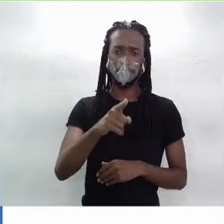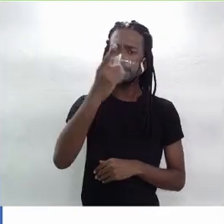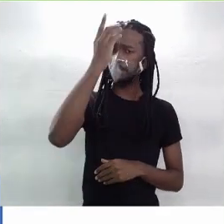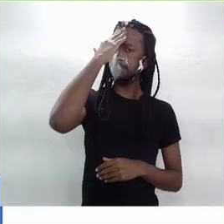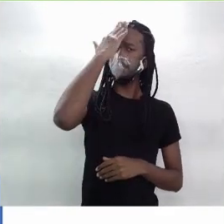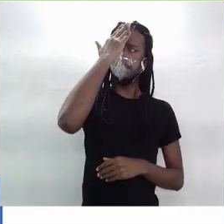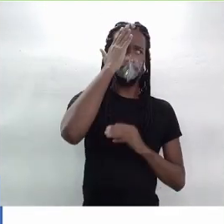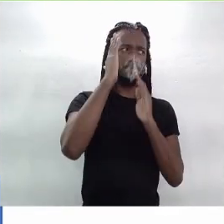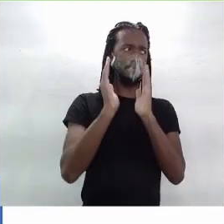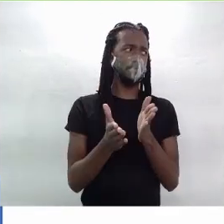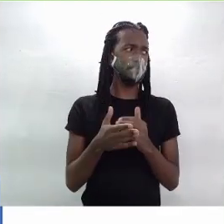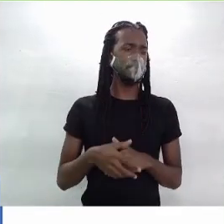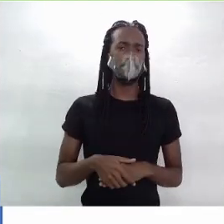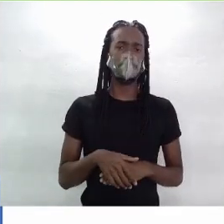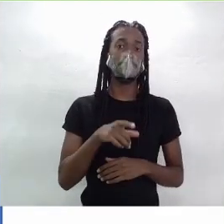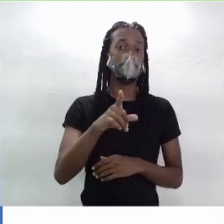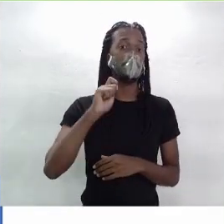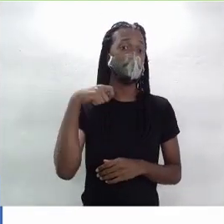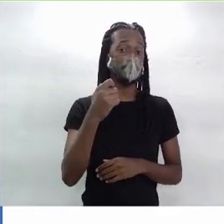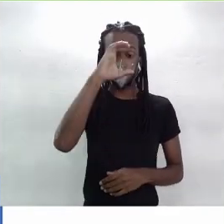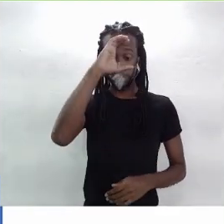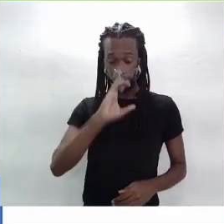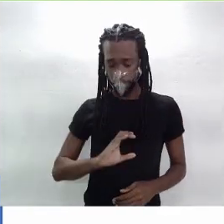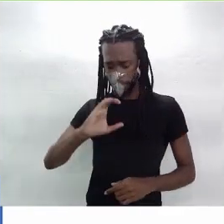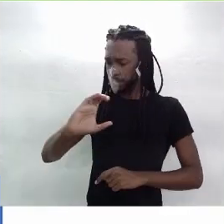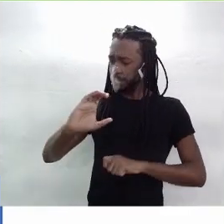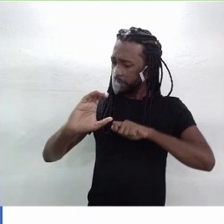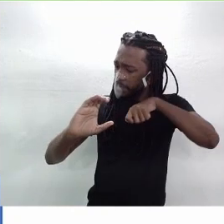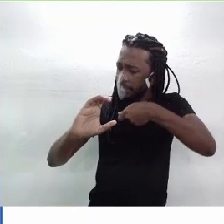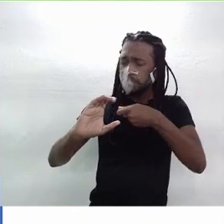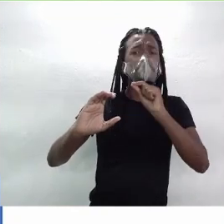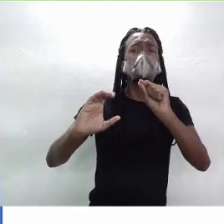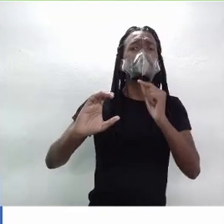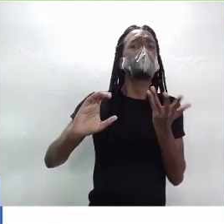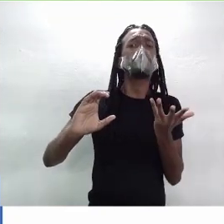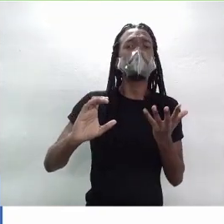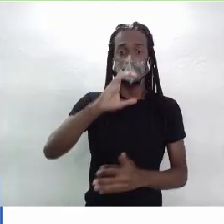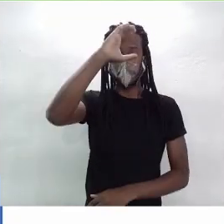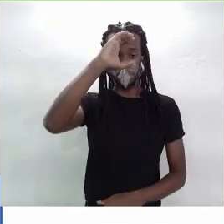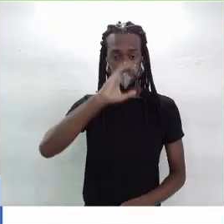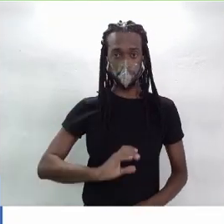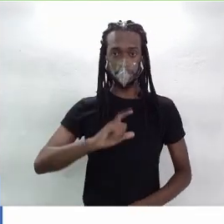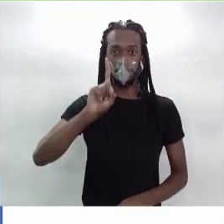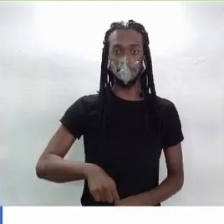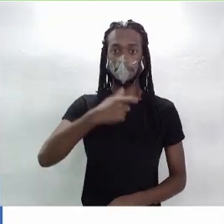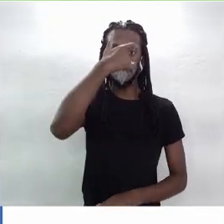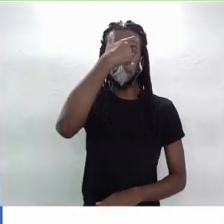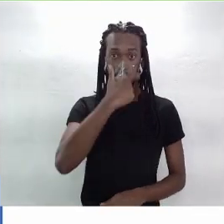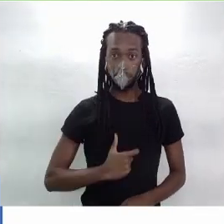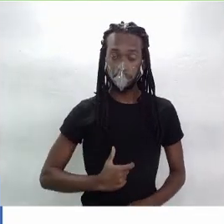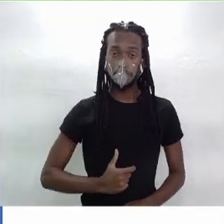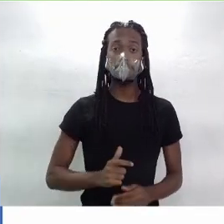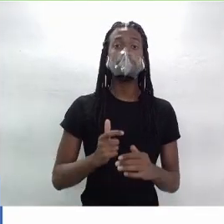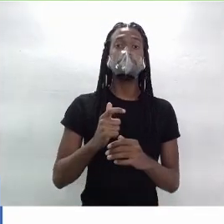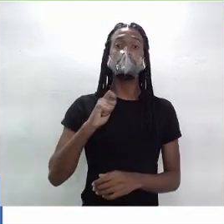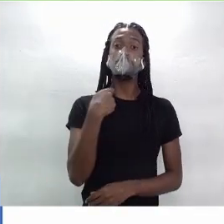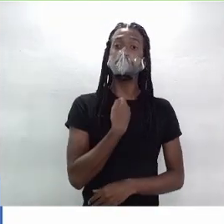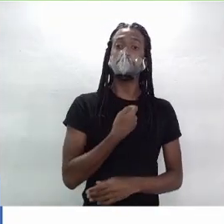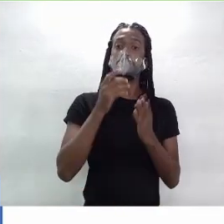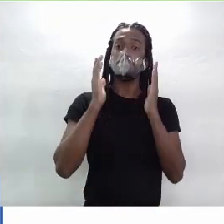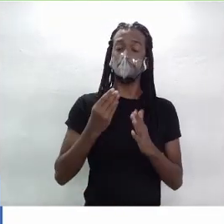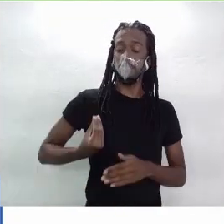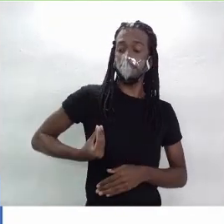sabia? Eu falei a palavra cidadão. O que é cidadão? Cidadão é o indivíduo que, como membro de